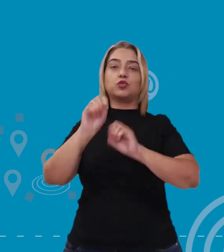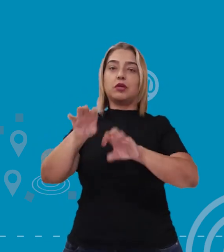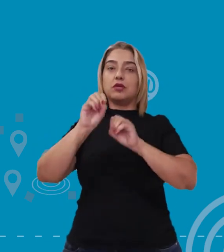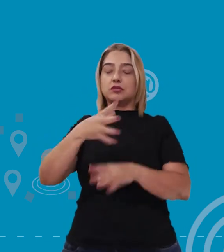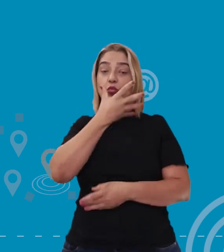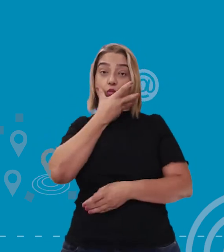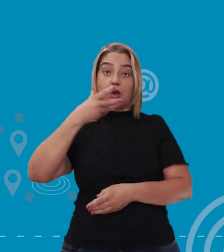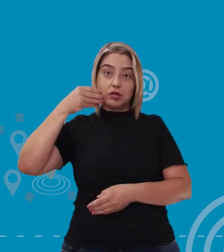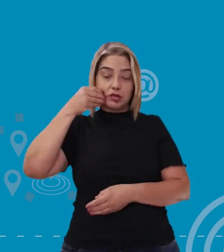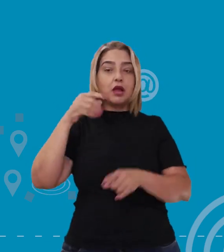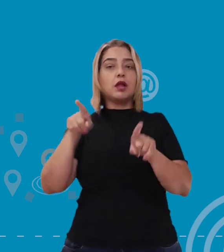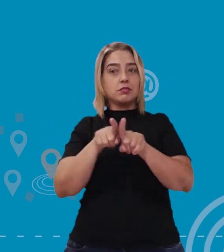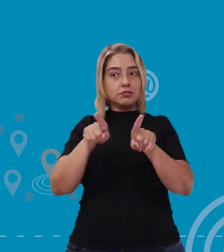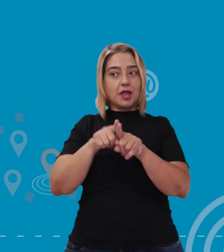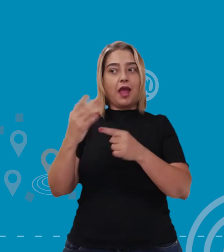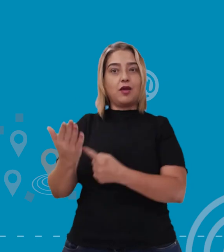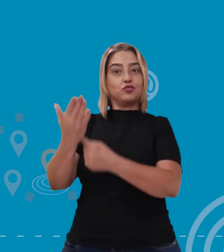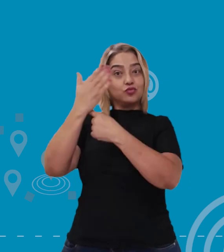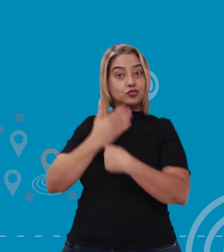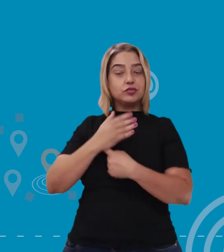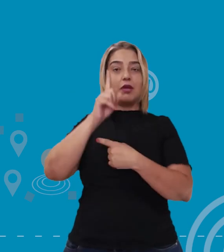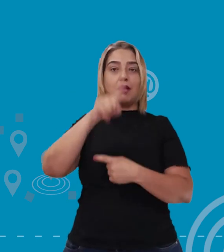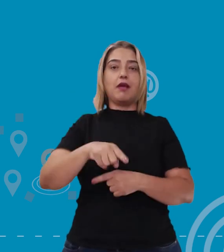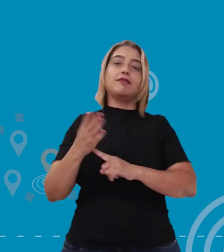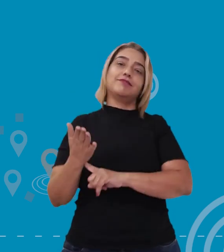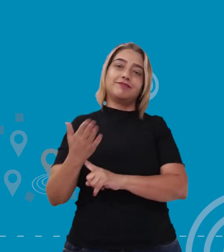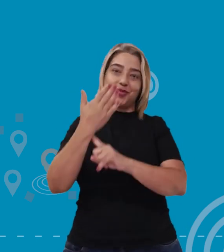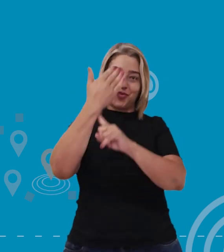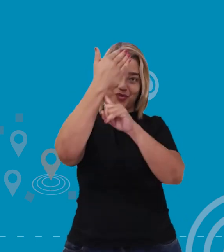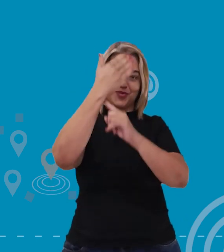qualidade mediada por tecnologias.